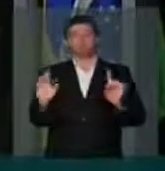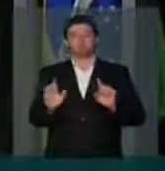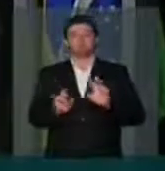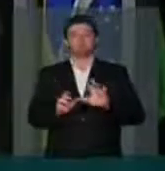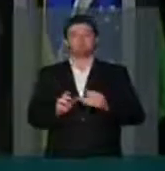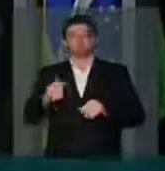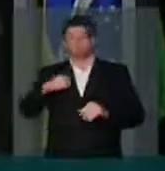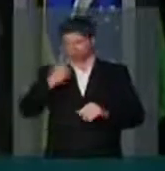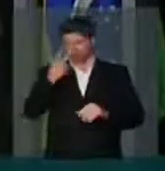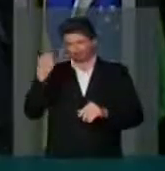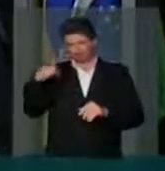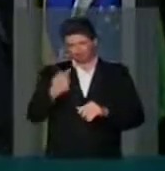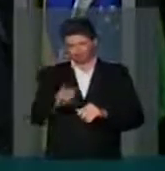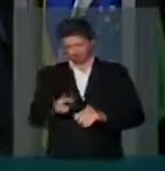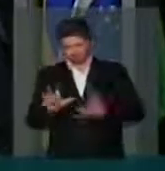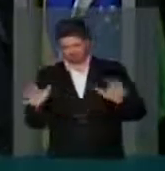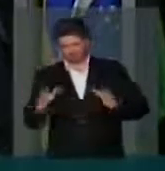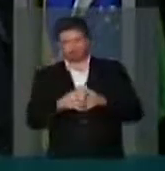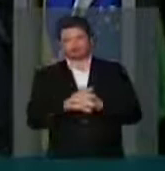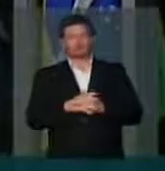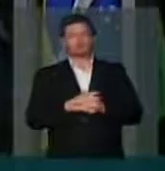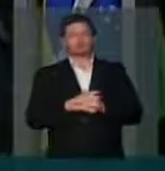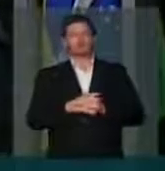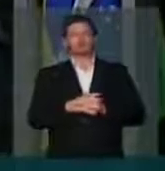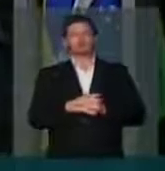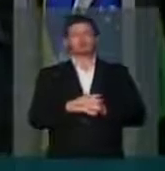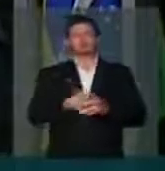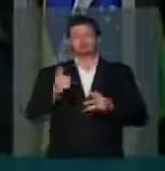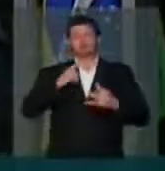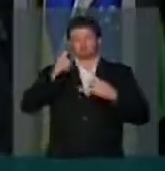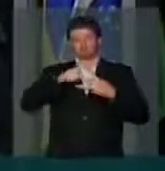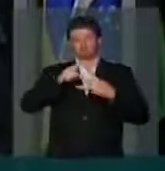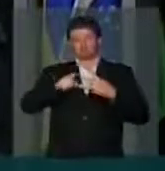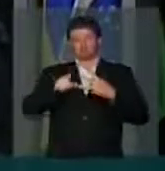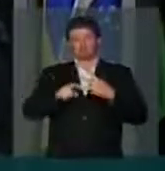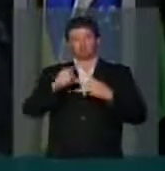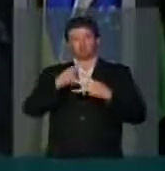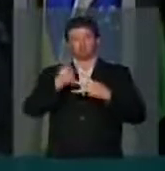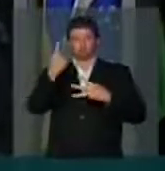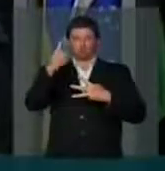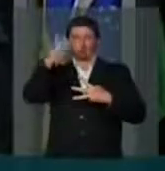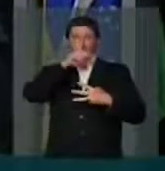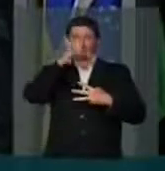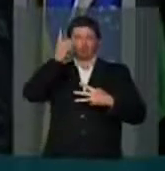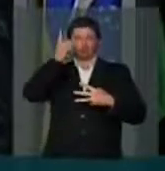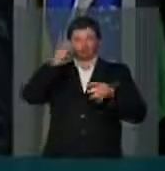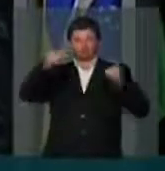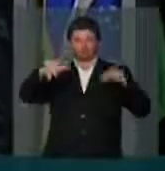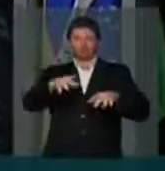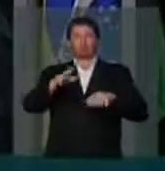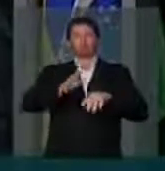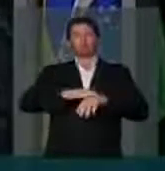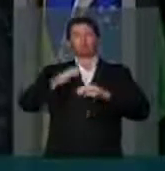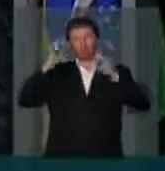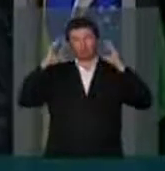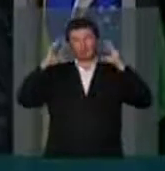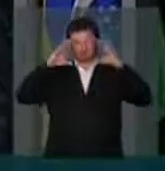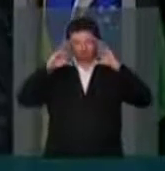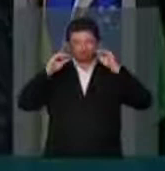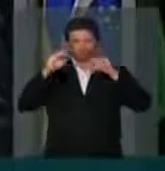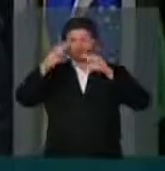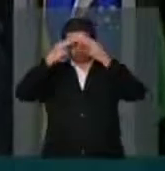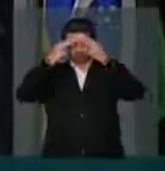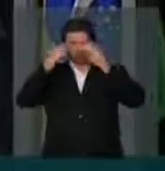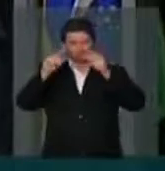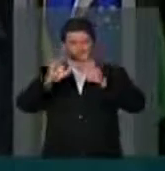estava dizendo, caro presidente, são 3 maneiras. Uma é a renúncia, que é a mais tranquila e com menos